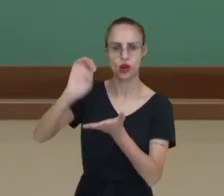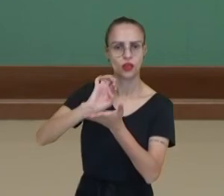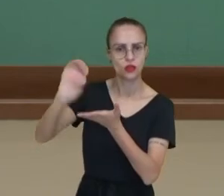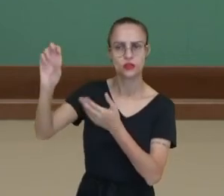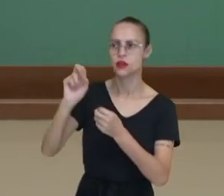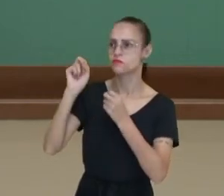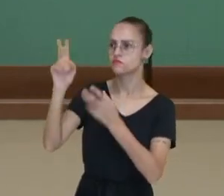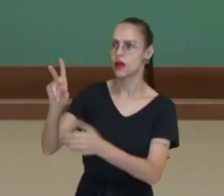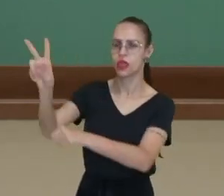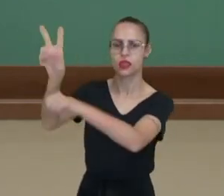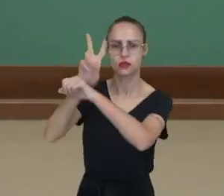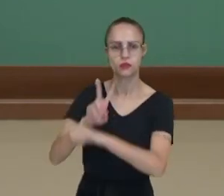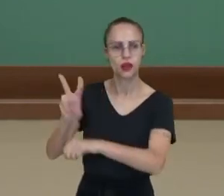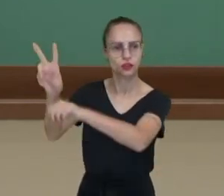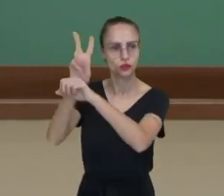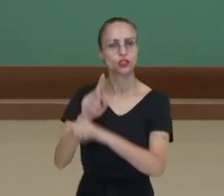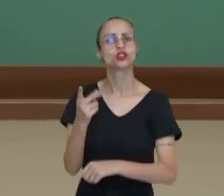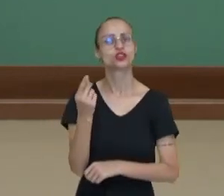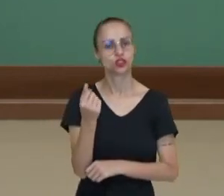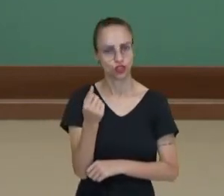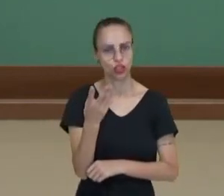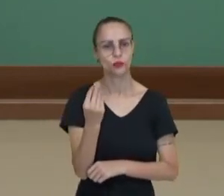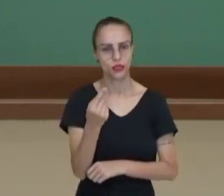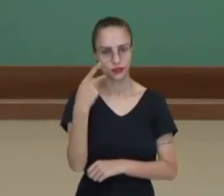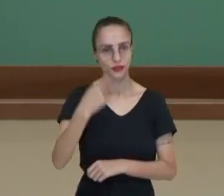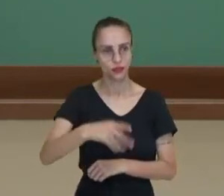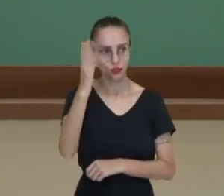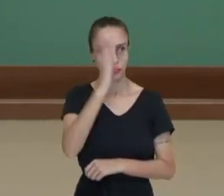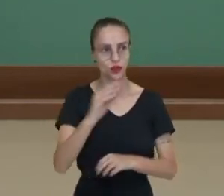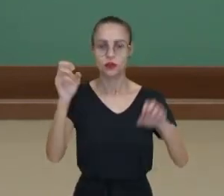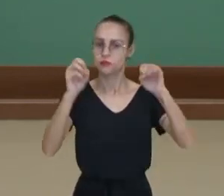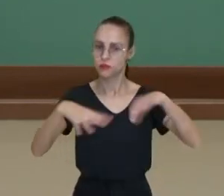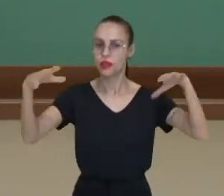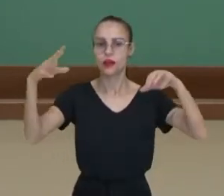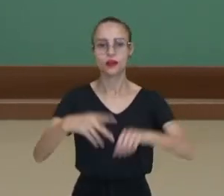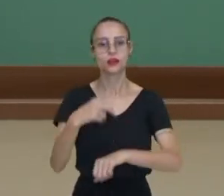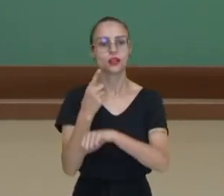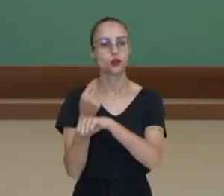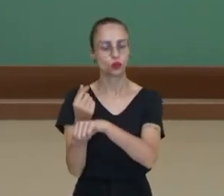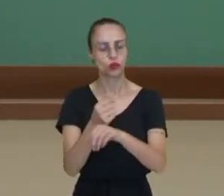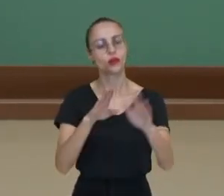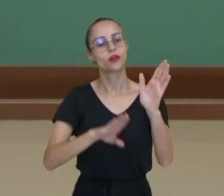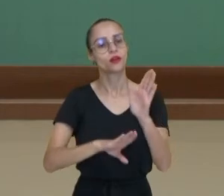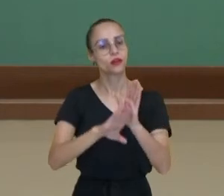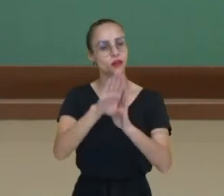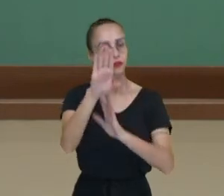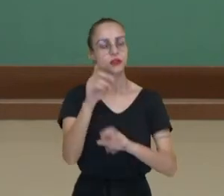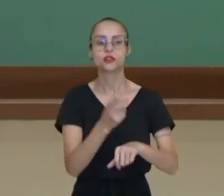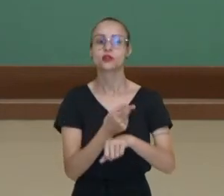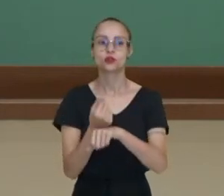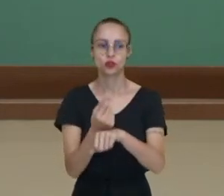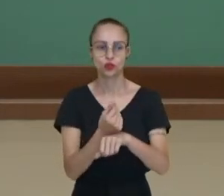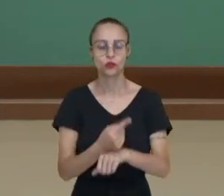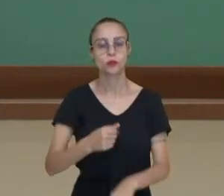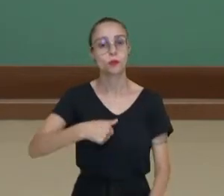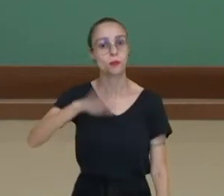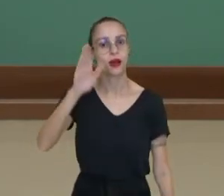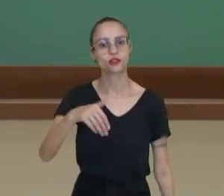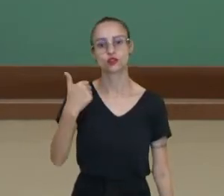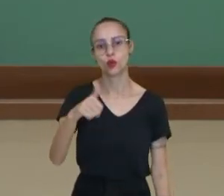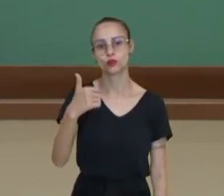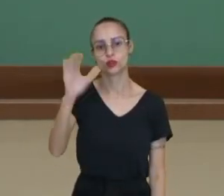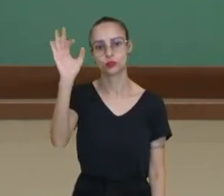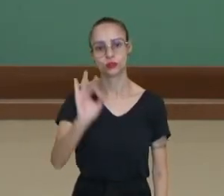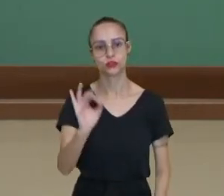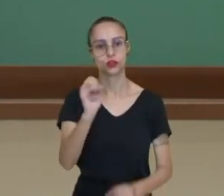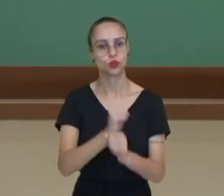muitos empréstimos, então muito dinheiro no Brasil. Esse milagre econômico, um crescimento econômico aí superior a 11%